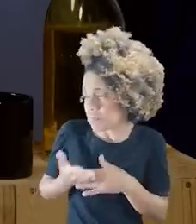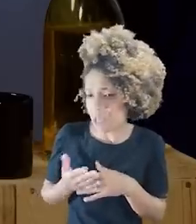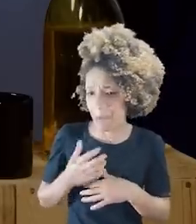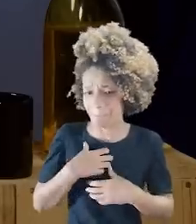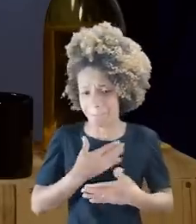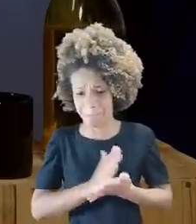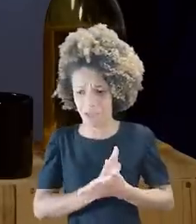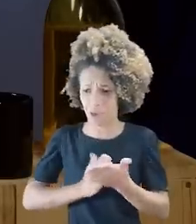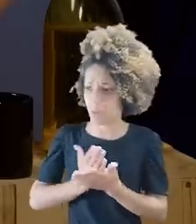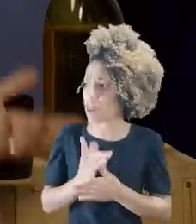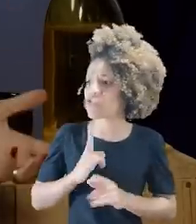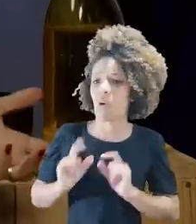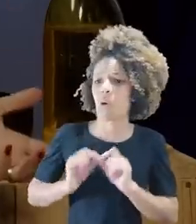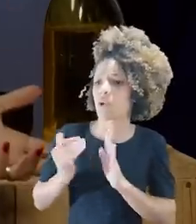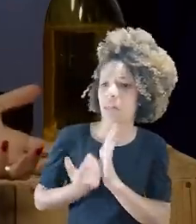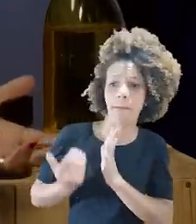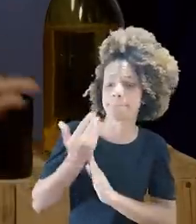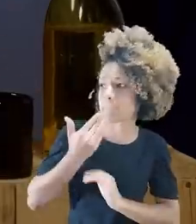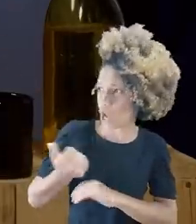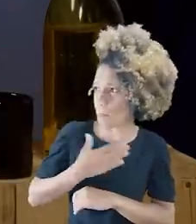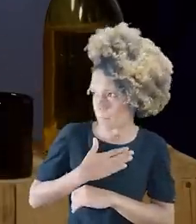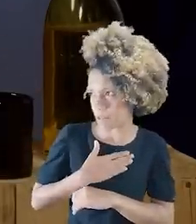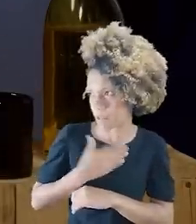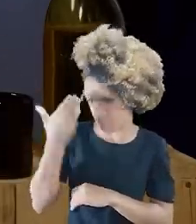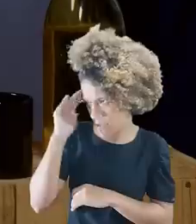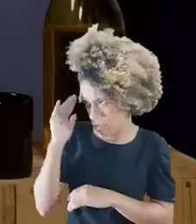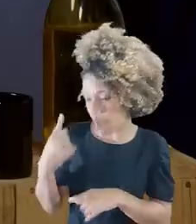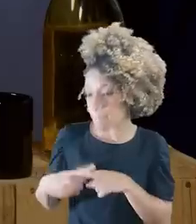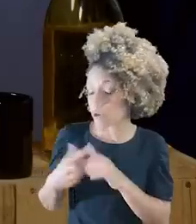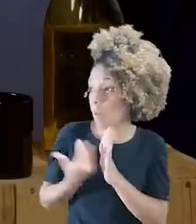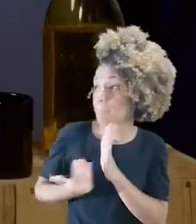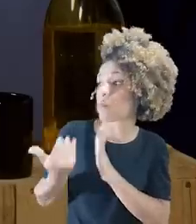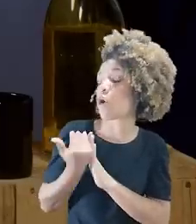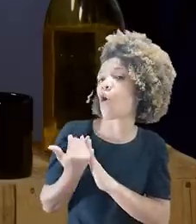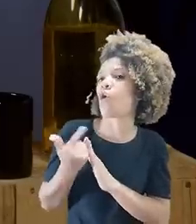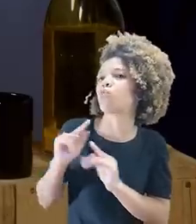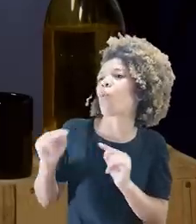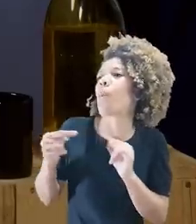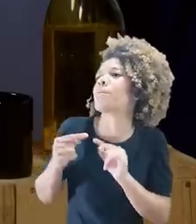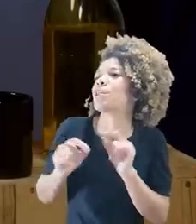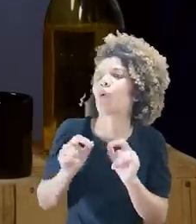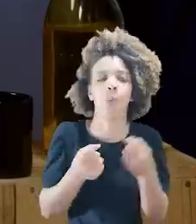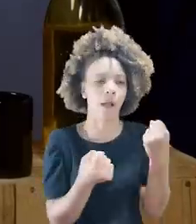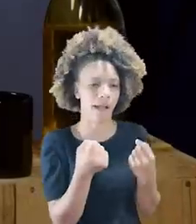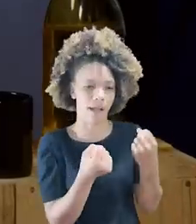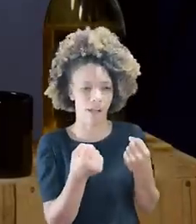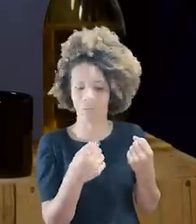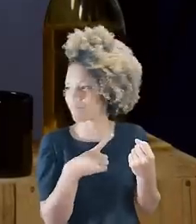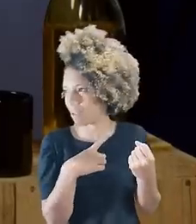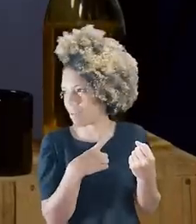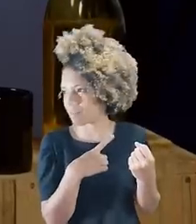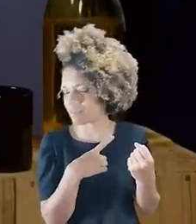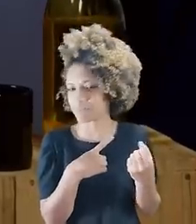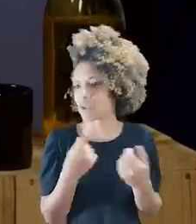incomodando de que tinha algo muito maior para mim entende porque o o muito maior não tem a ver com o carro que você tem